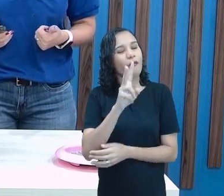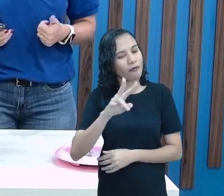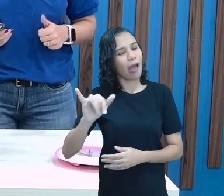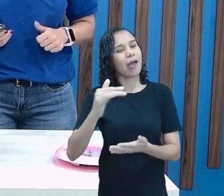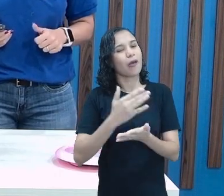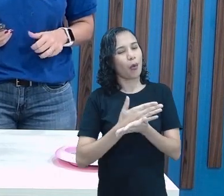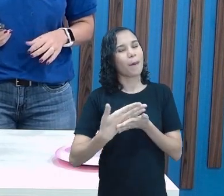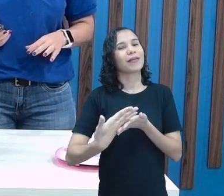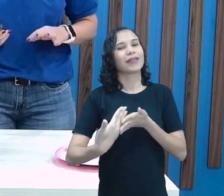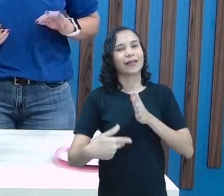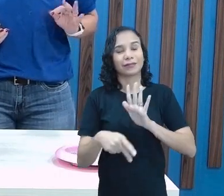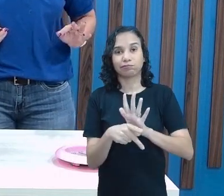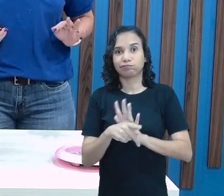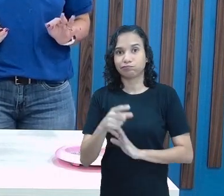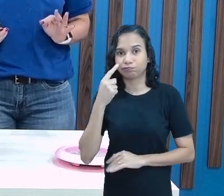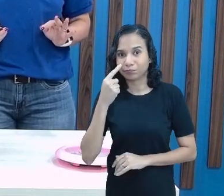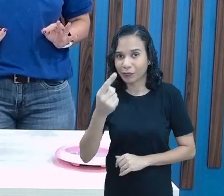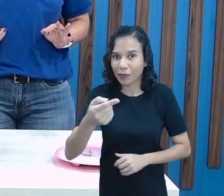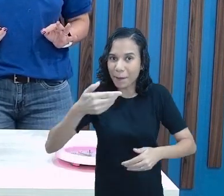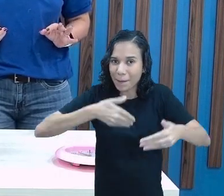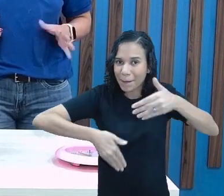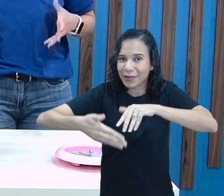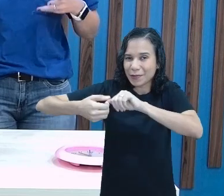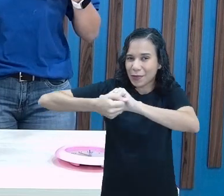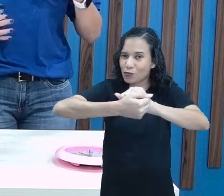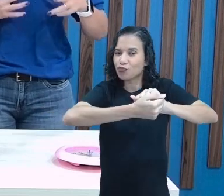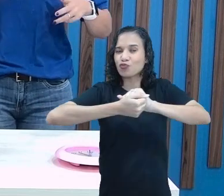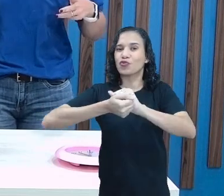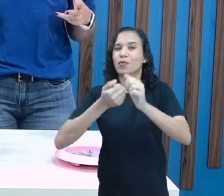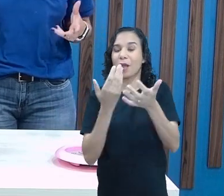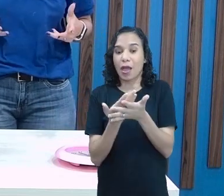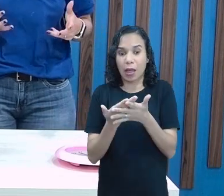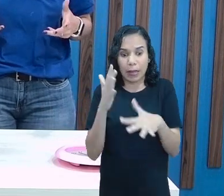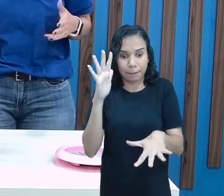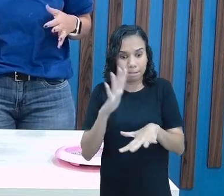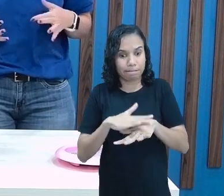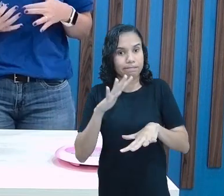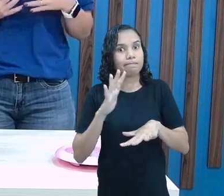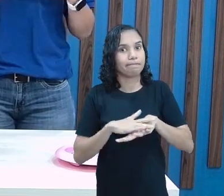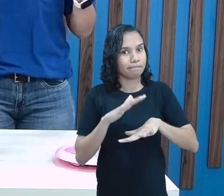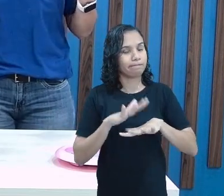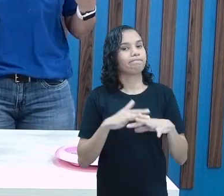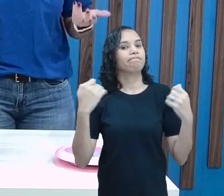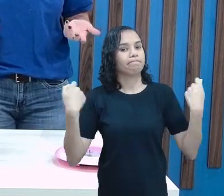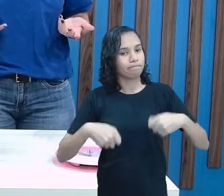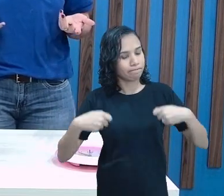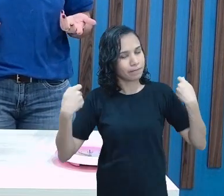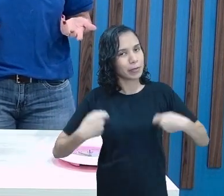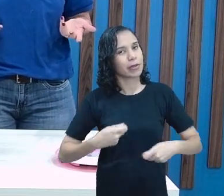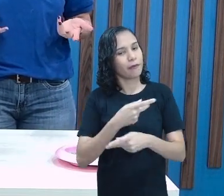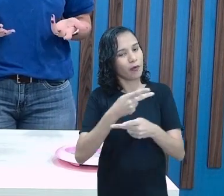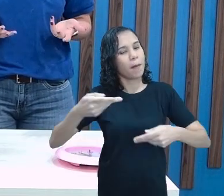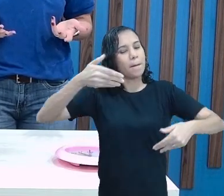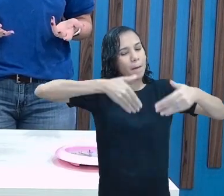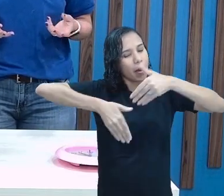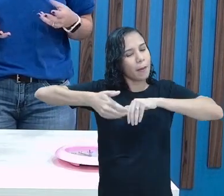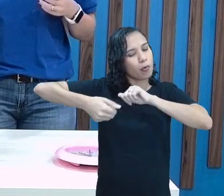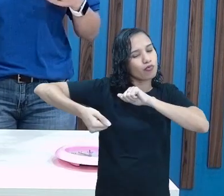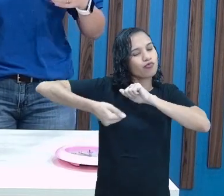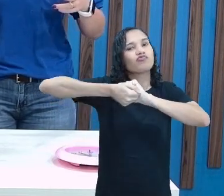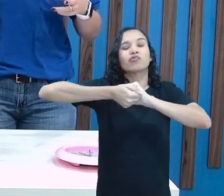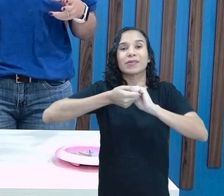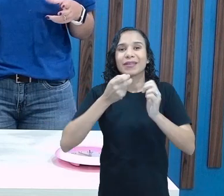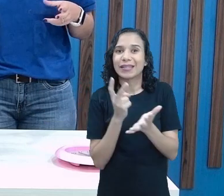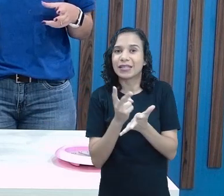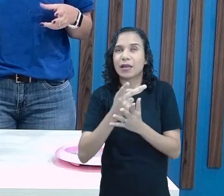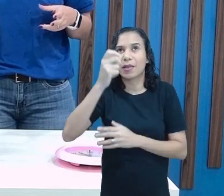vai começar. E eu conto com a participação de vocês, tá? Porque na aula de matemática eu preciso muito da participação de vocês, porque tem